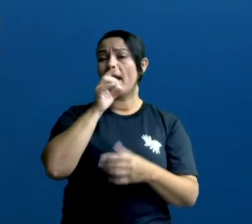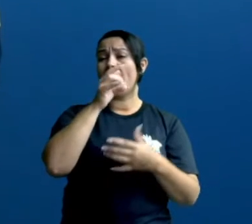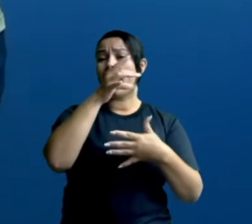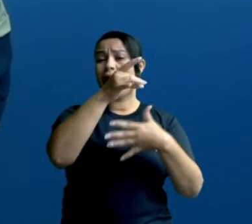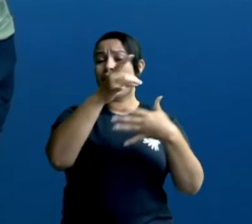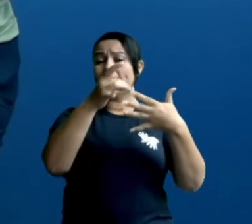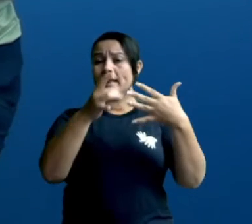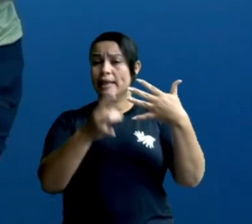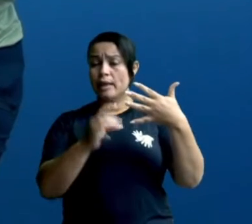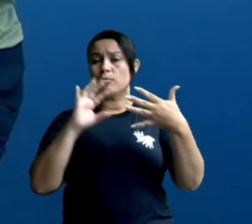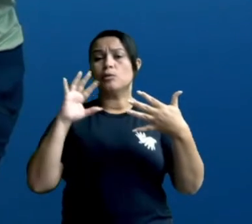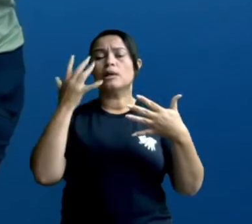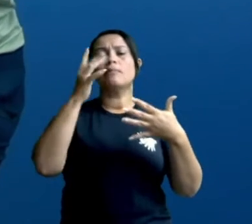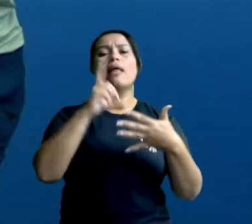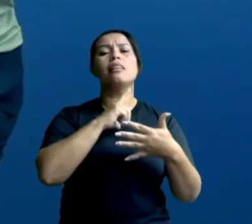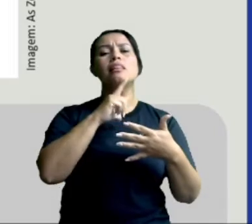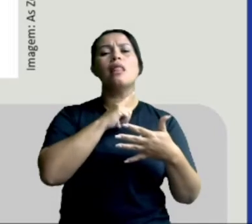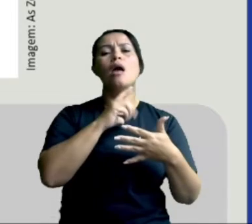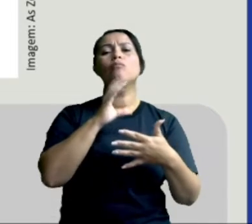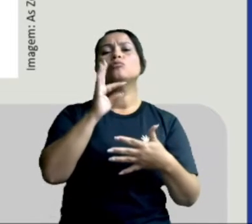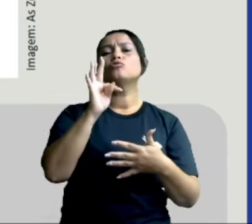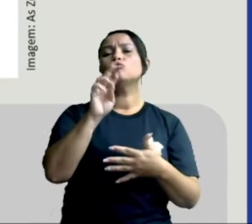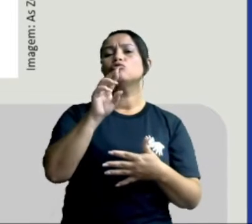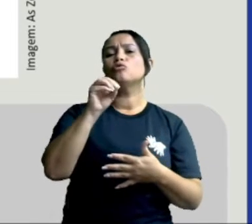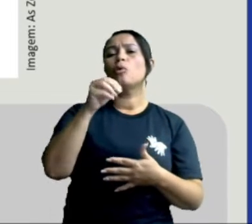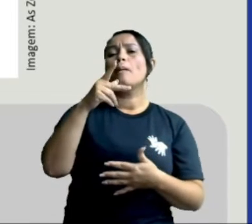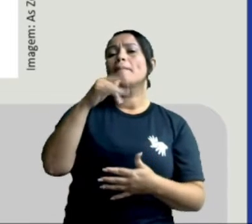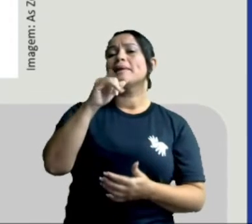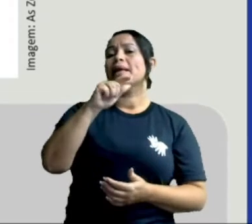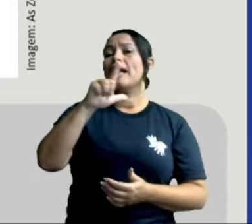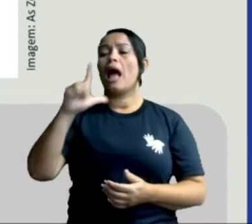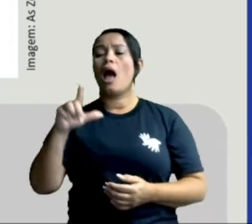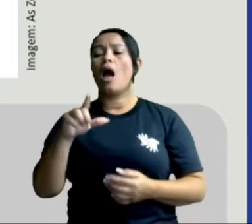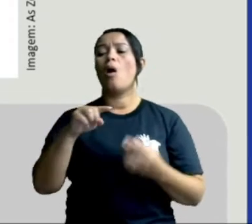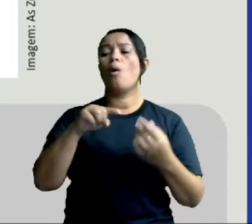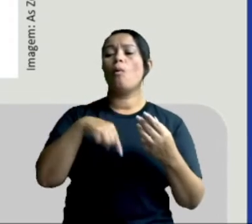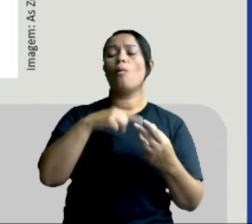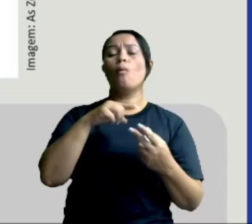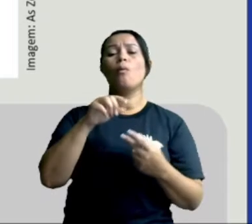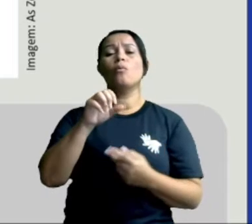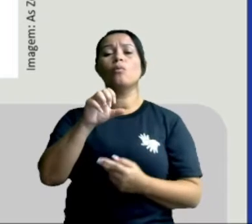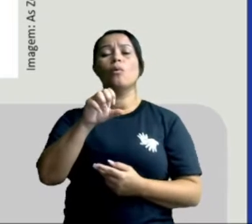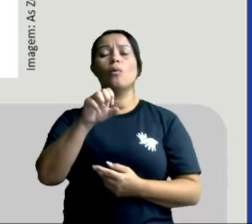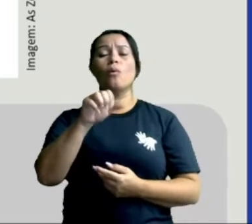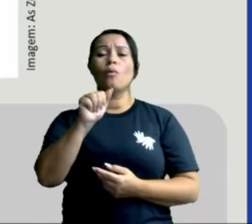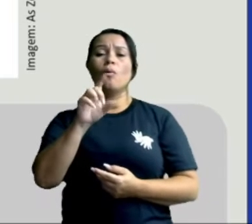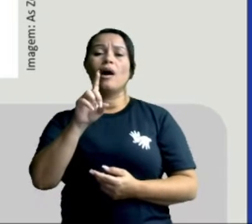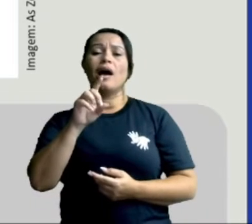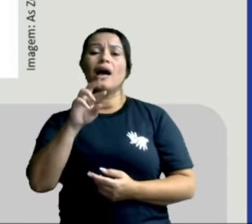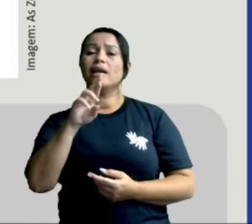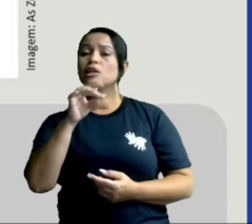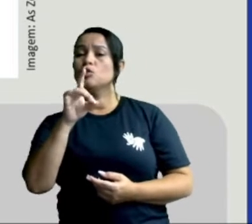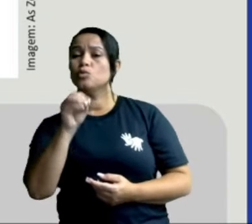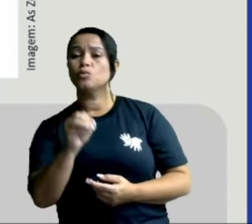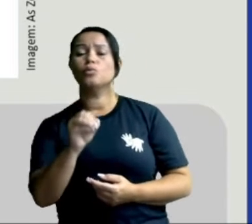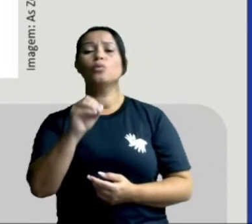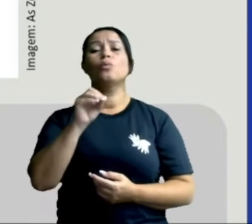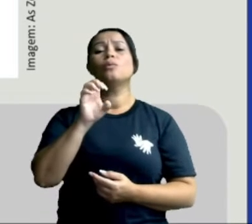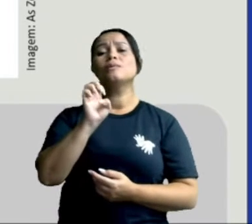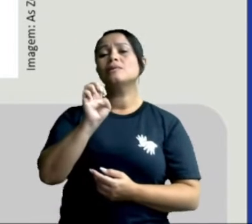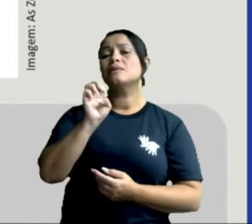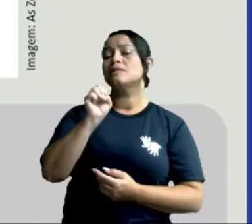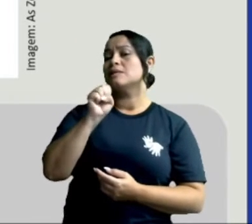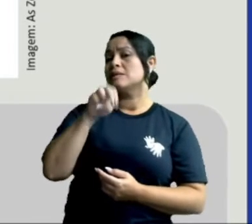nós temos clima tropical clima semiárido clima árido Mediterrâneo subtropical